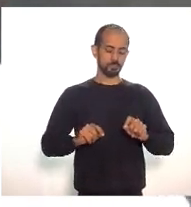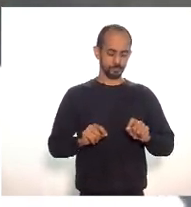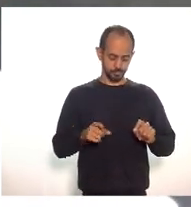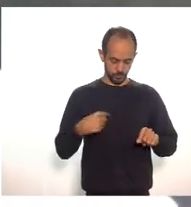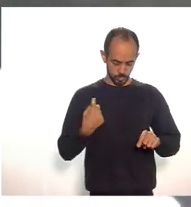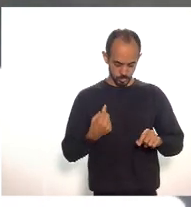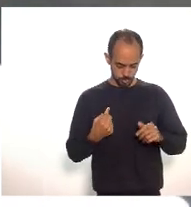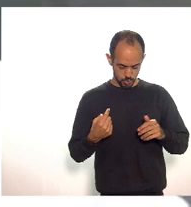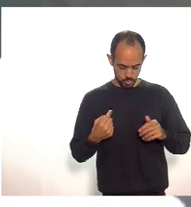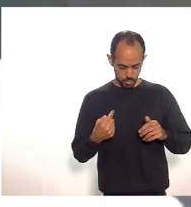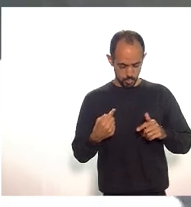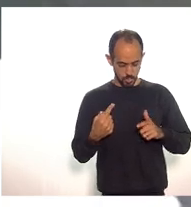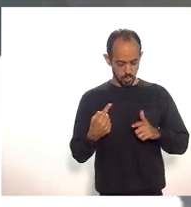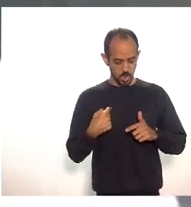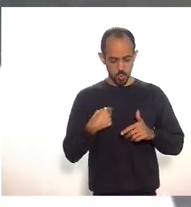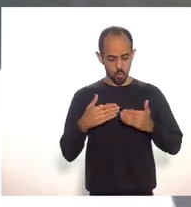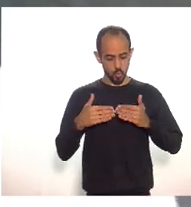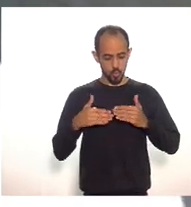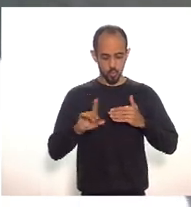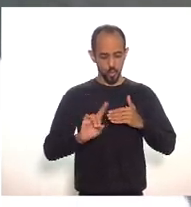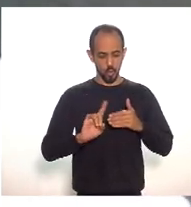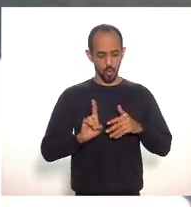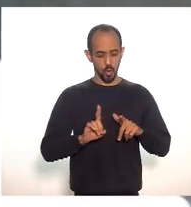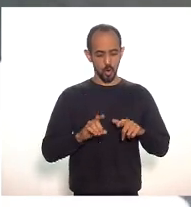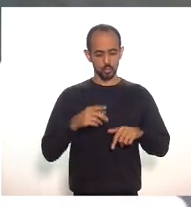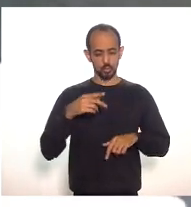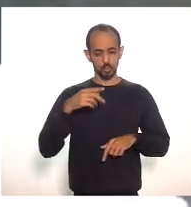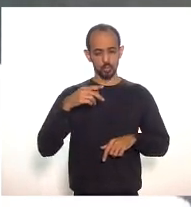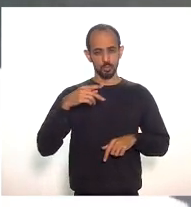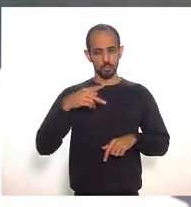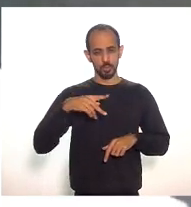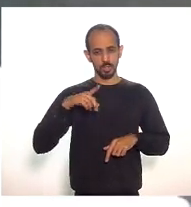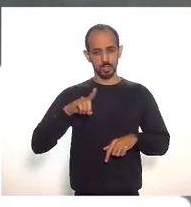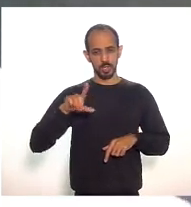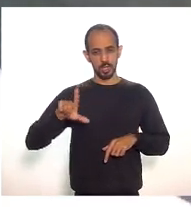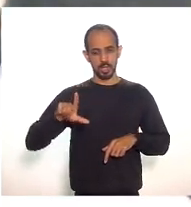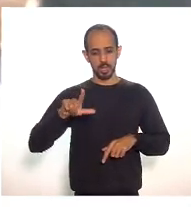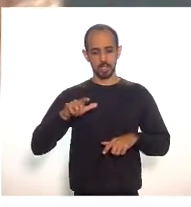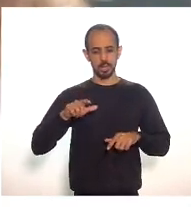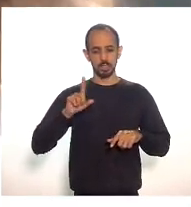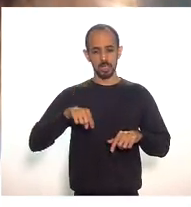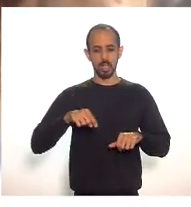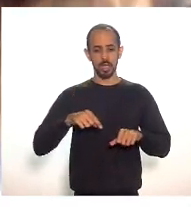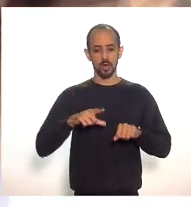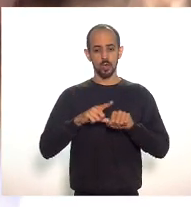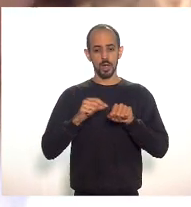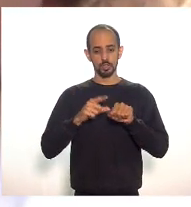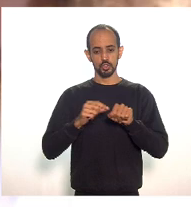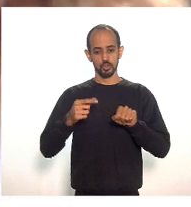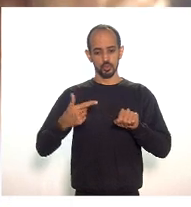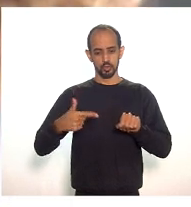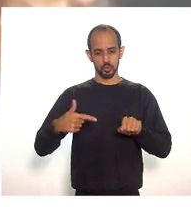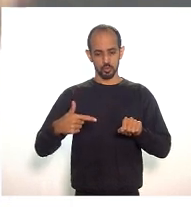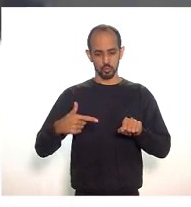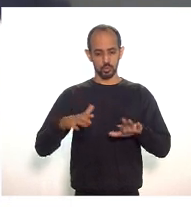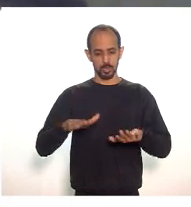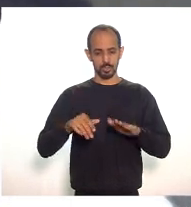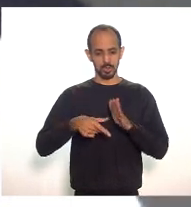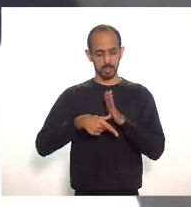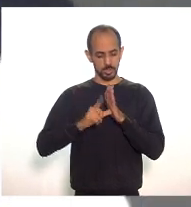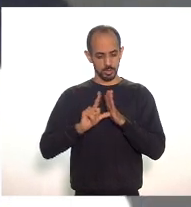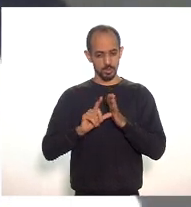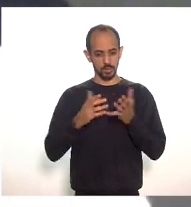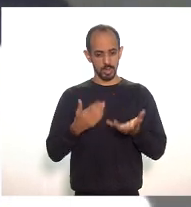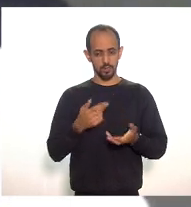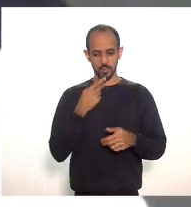discordância com o spdl atual é efetivamente o artigo segundo mas antes que eu entre nele eu acho que